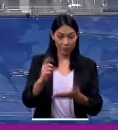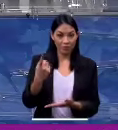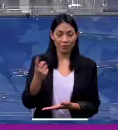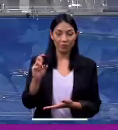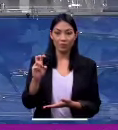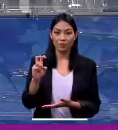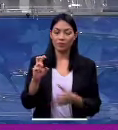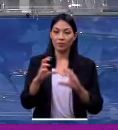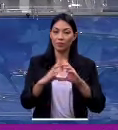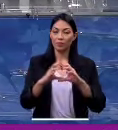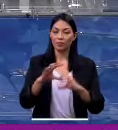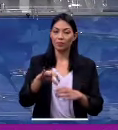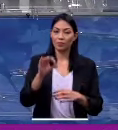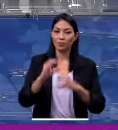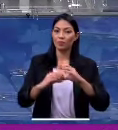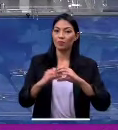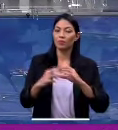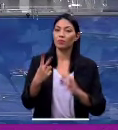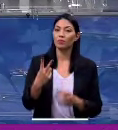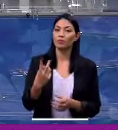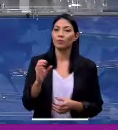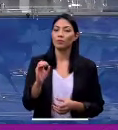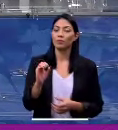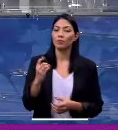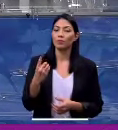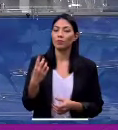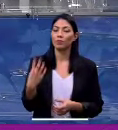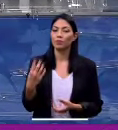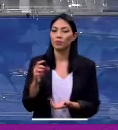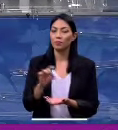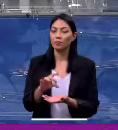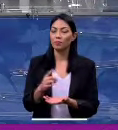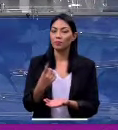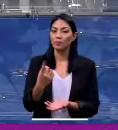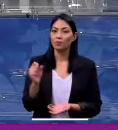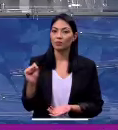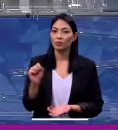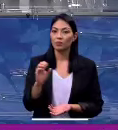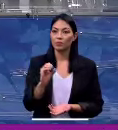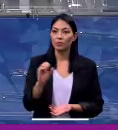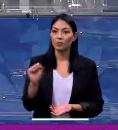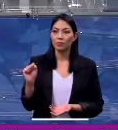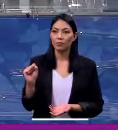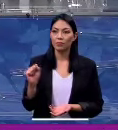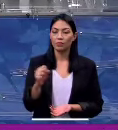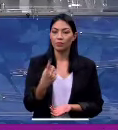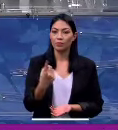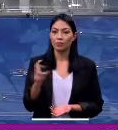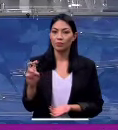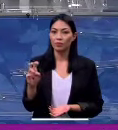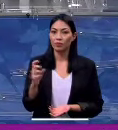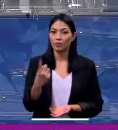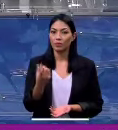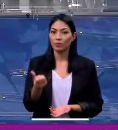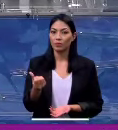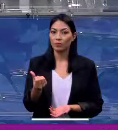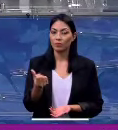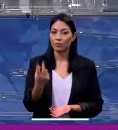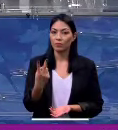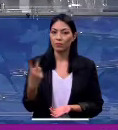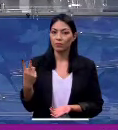números sorteados no concurso 2014 da Loto Fácil. 18, 08,